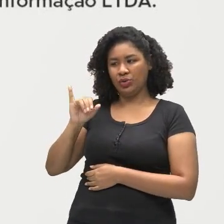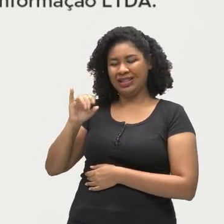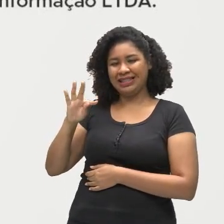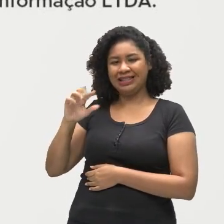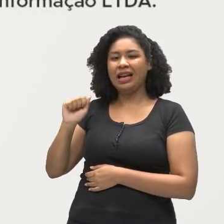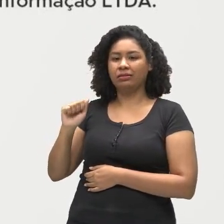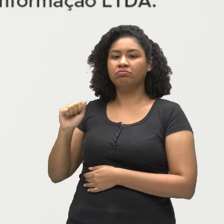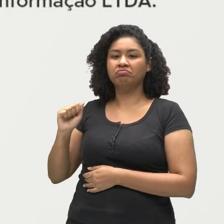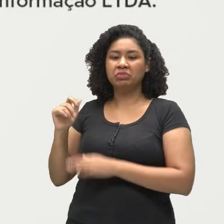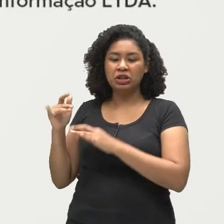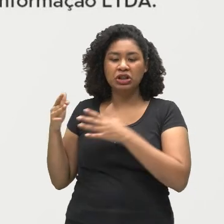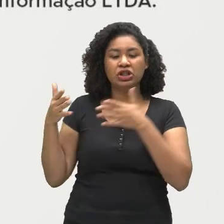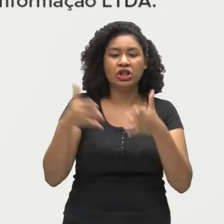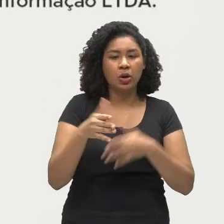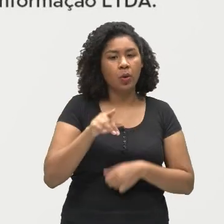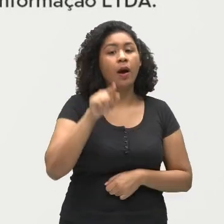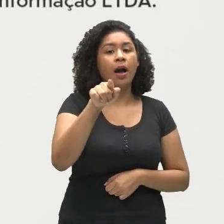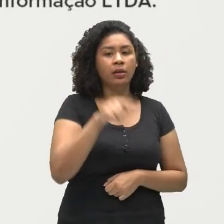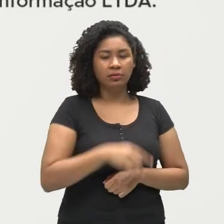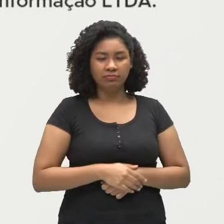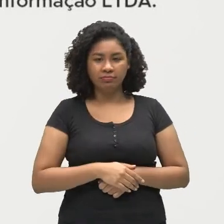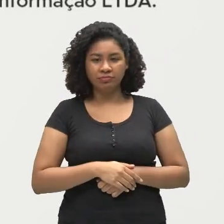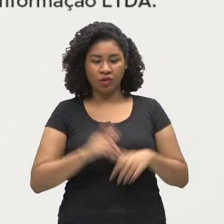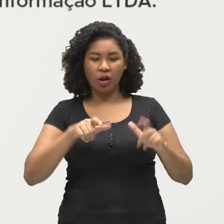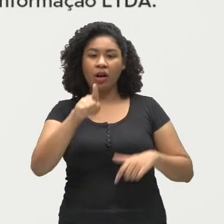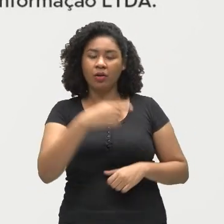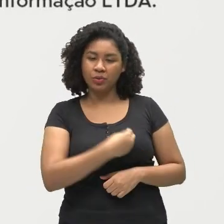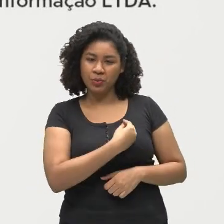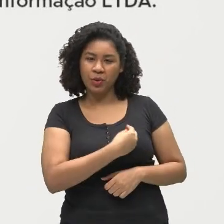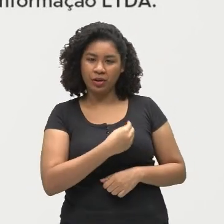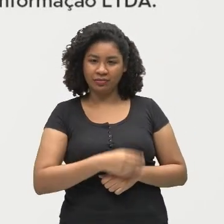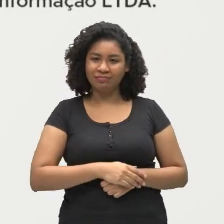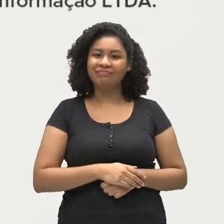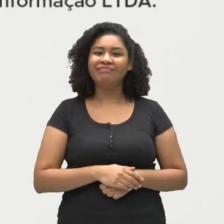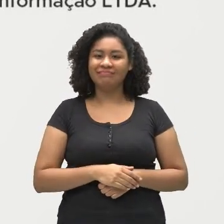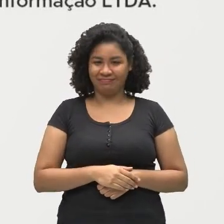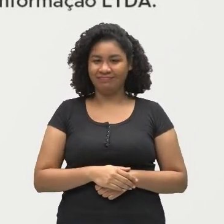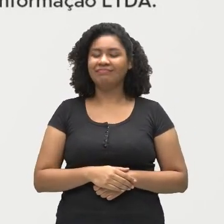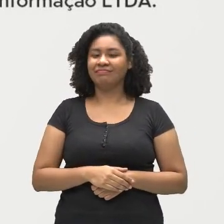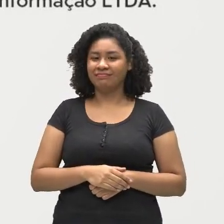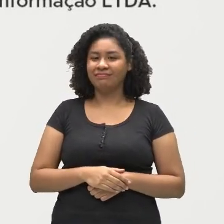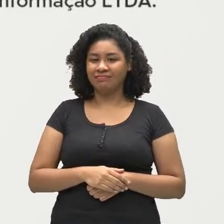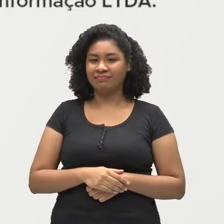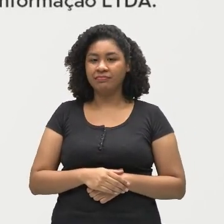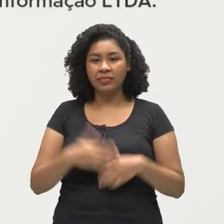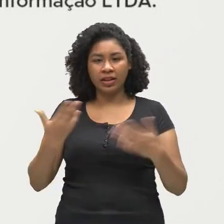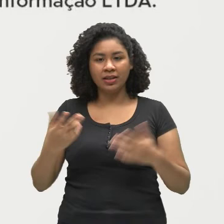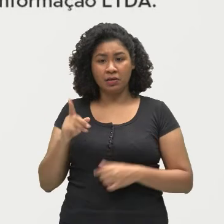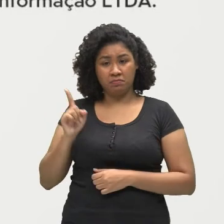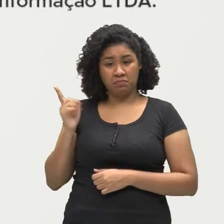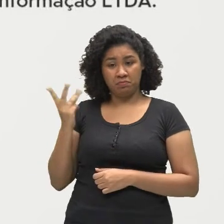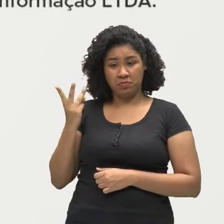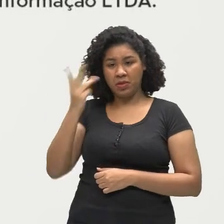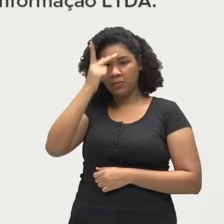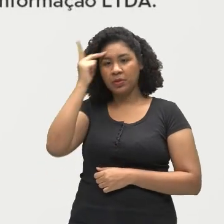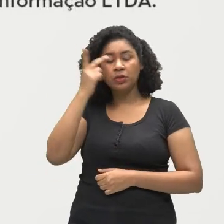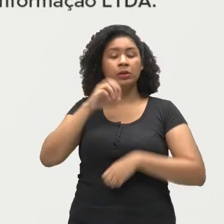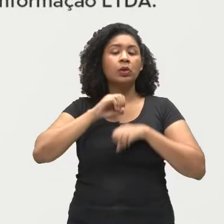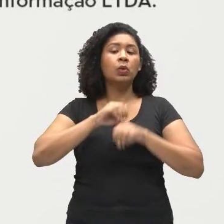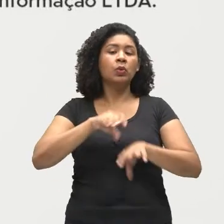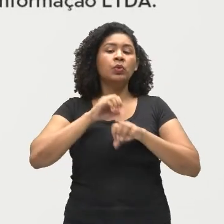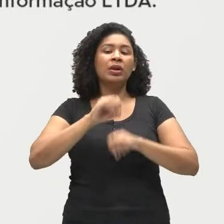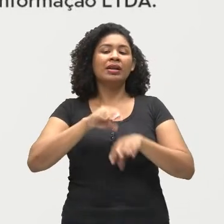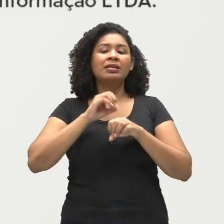por aí. Então nós observamos os jesuítas, certo? E eles estão fazendo o quê, professora? Ensinando o